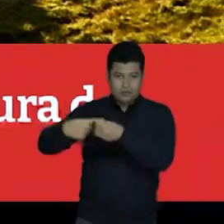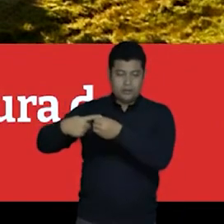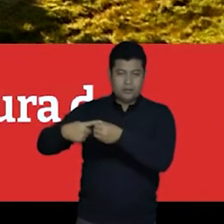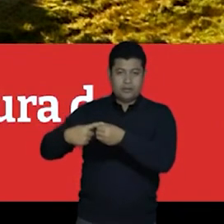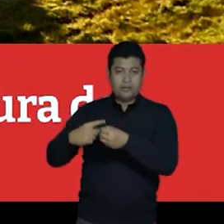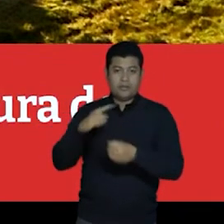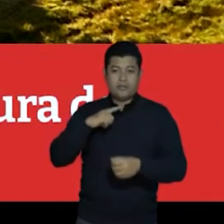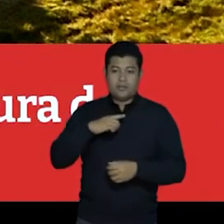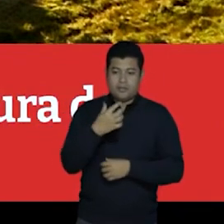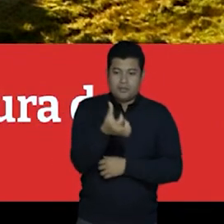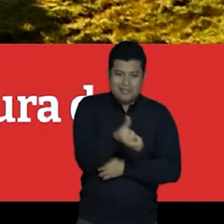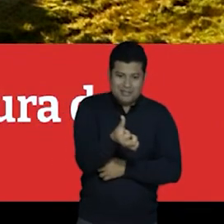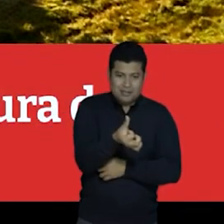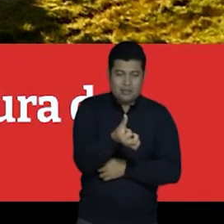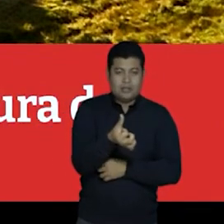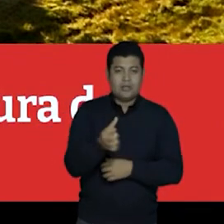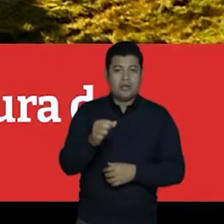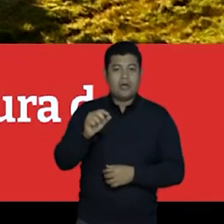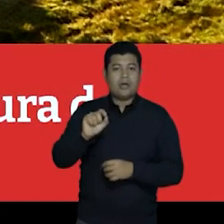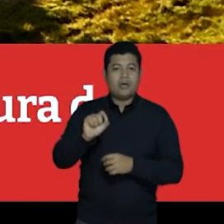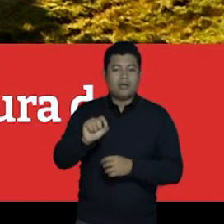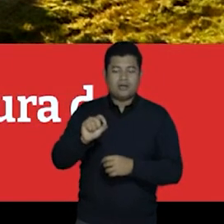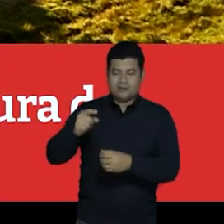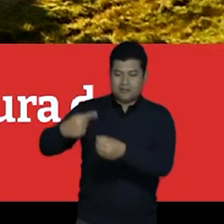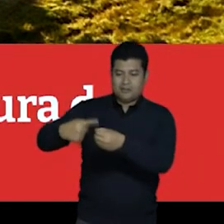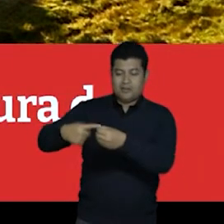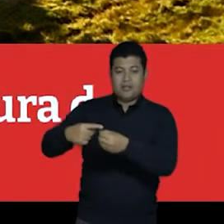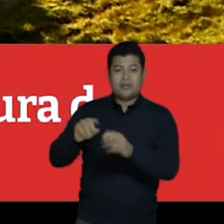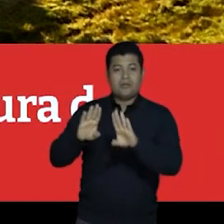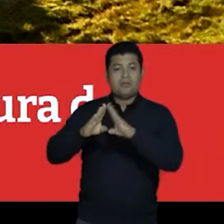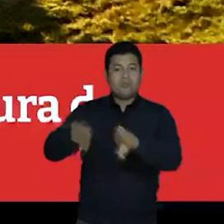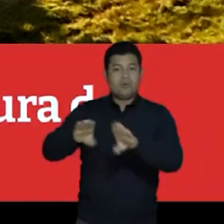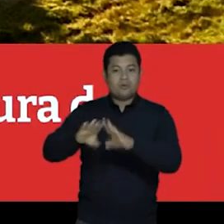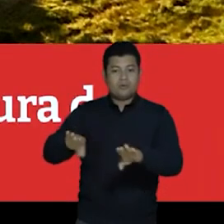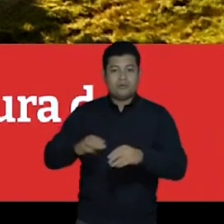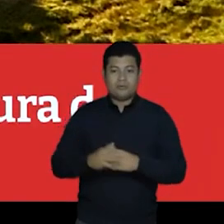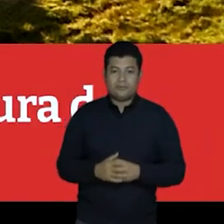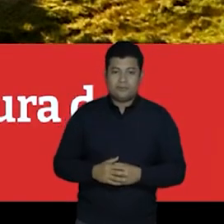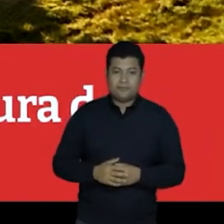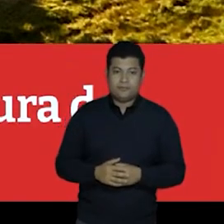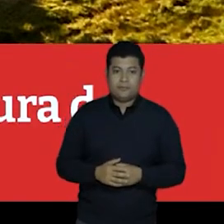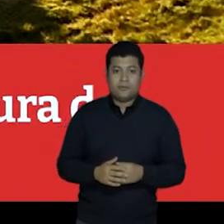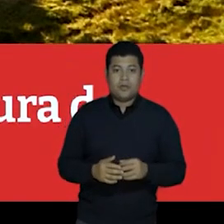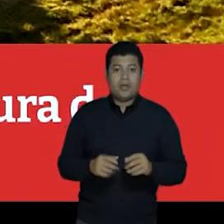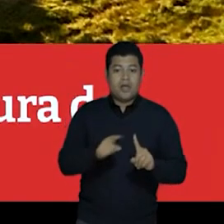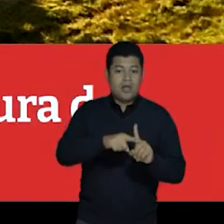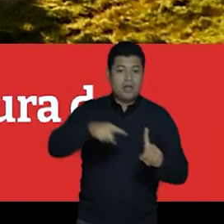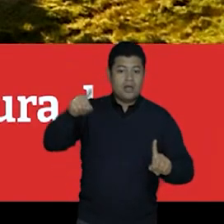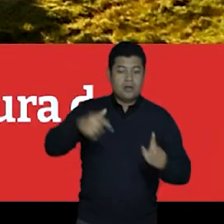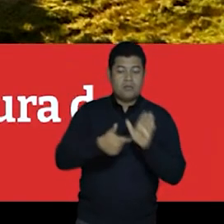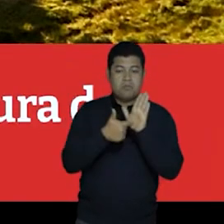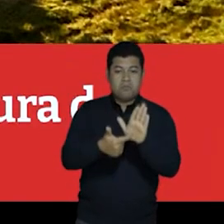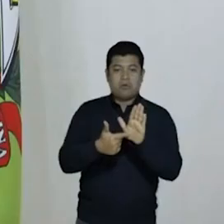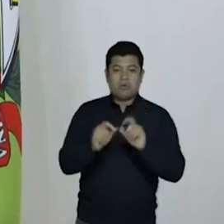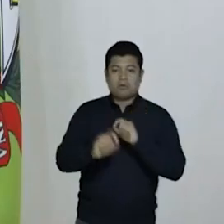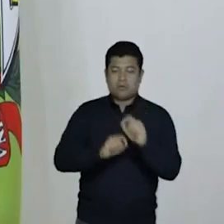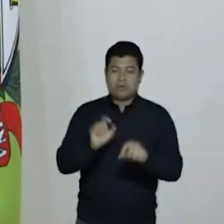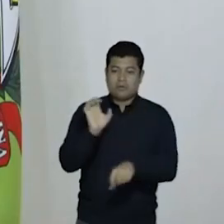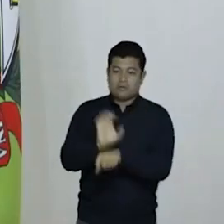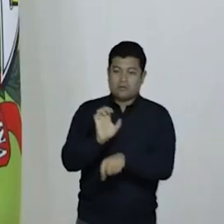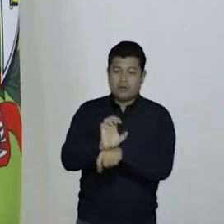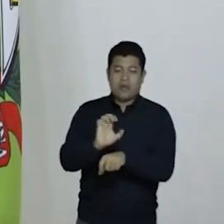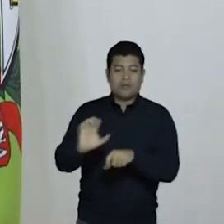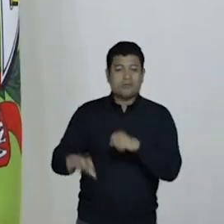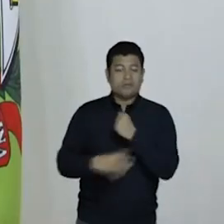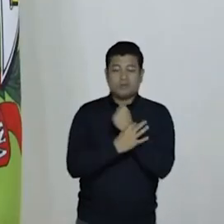posição. O ranking traz ainda Santa Catarina como o estado mais seguro do